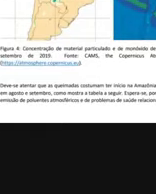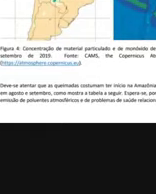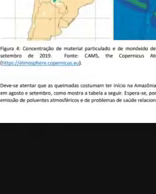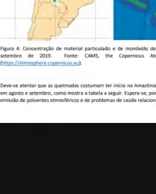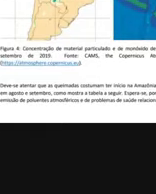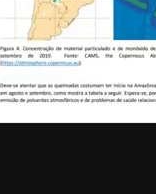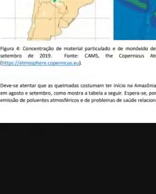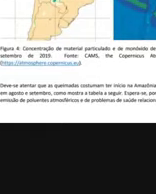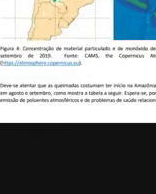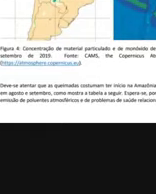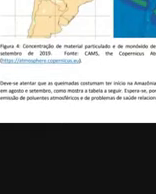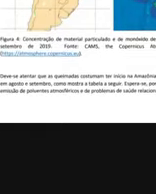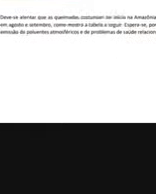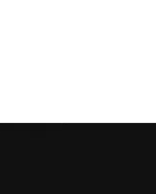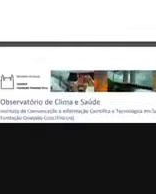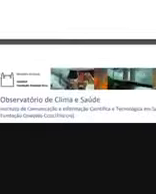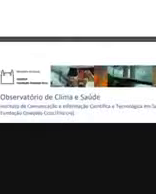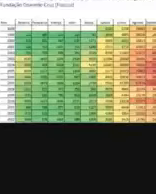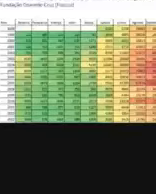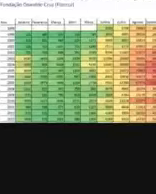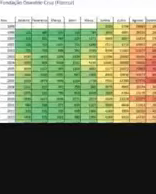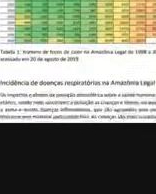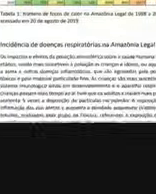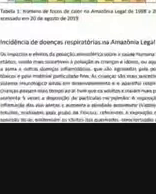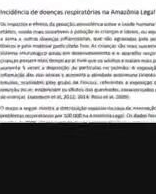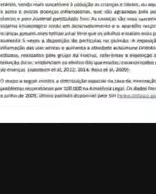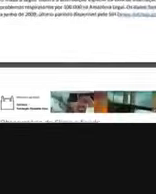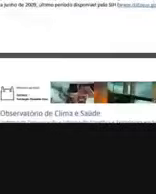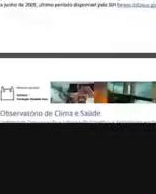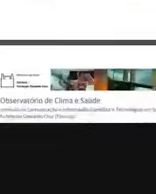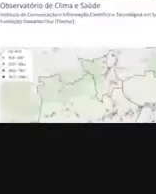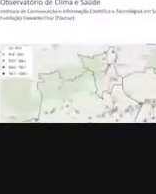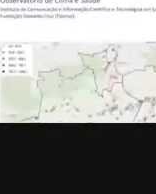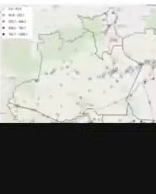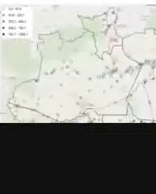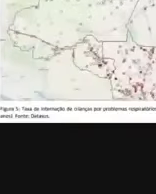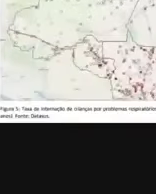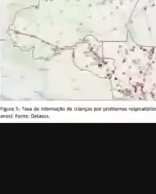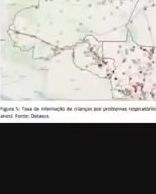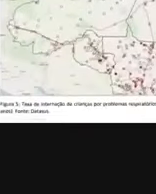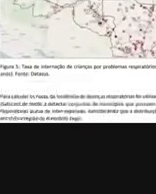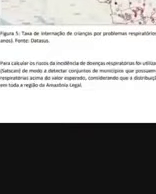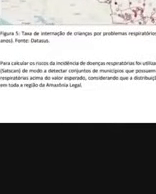e monóxido de carbono. E em seguida ela faz uma relação